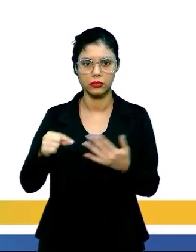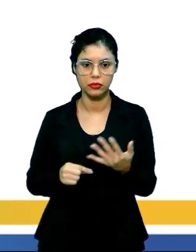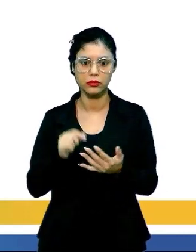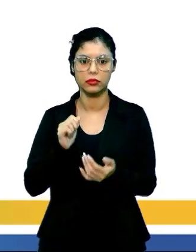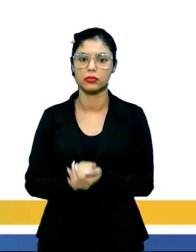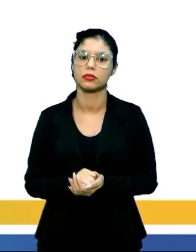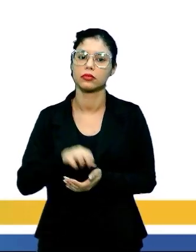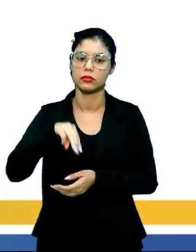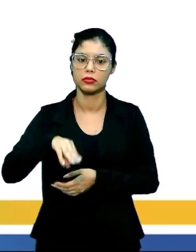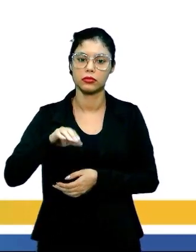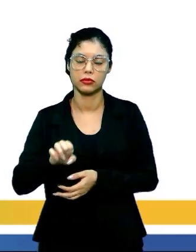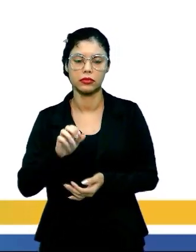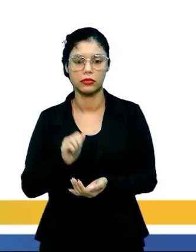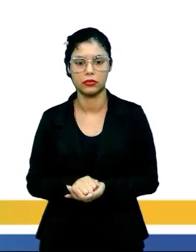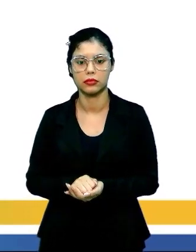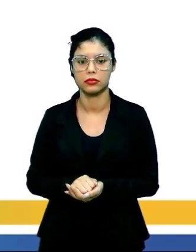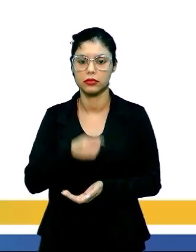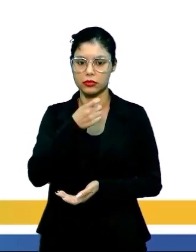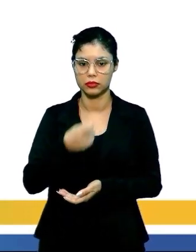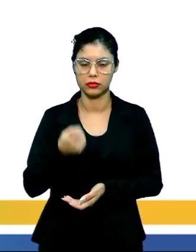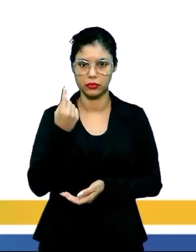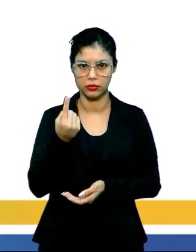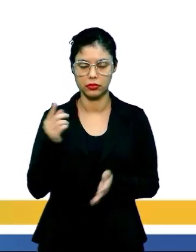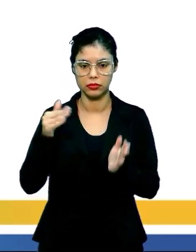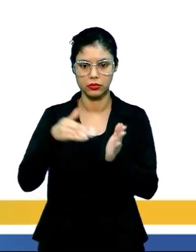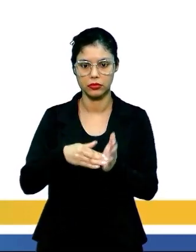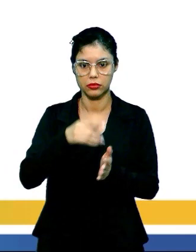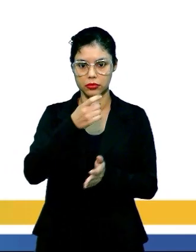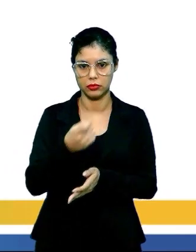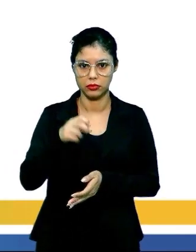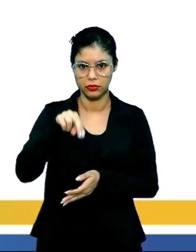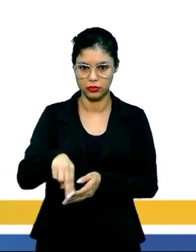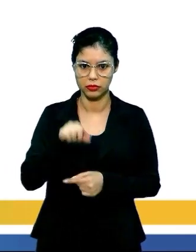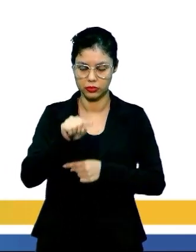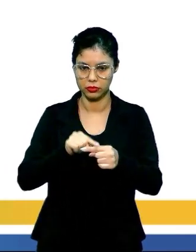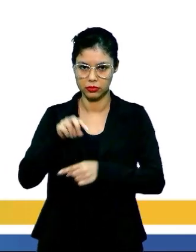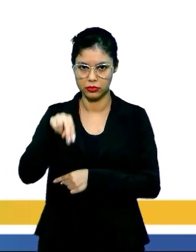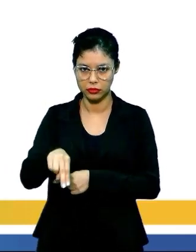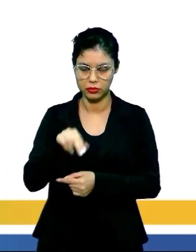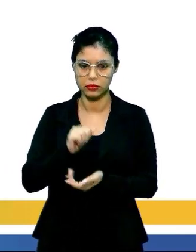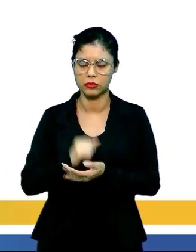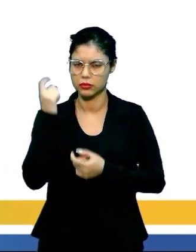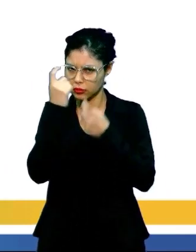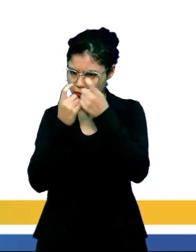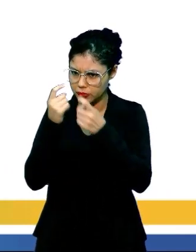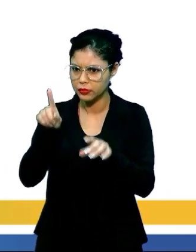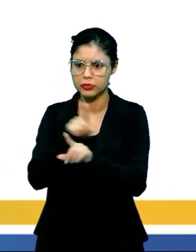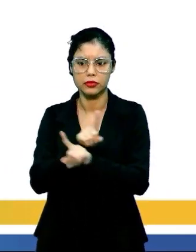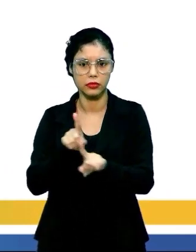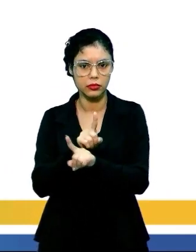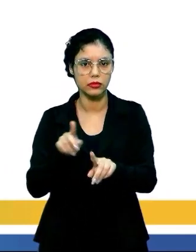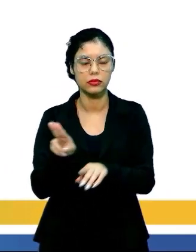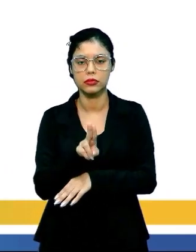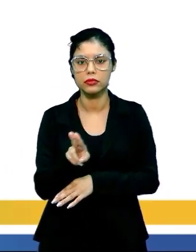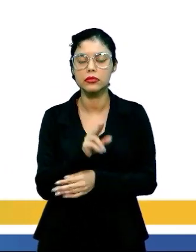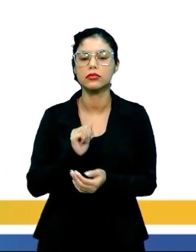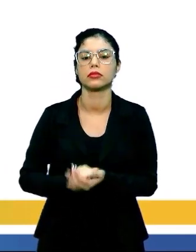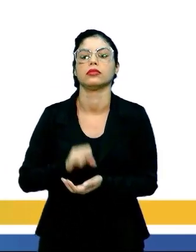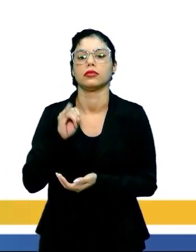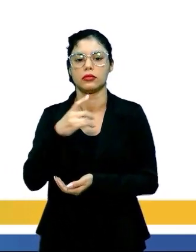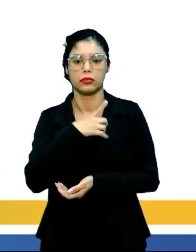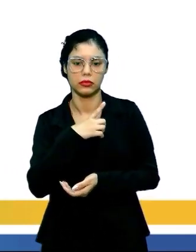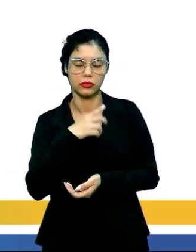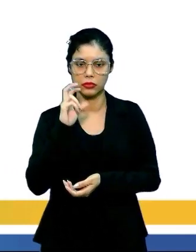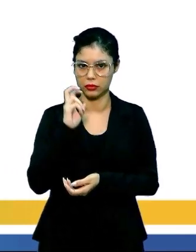ó, média vai de x1 a xn dividido por n. Não se preocupa com essa nomenclatura. Se eu tenho